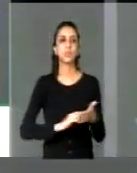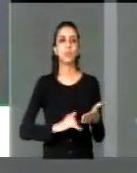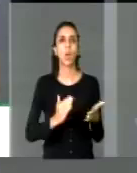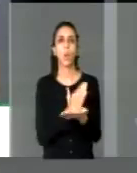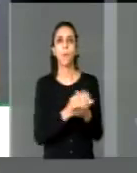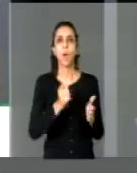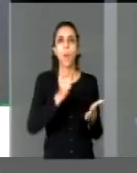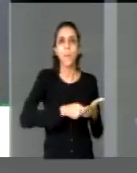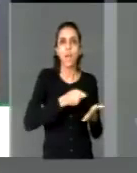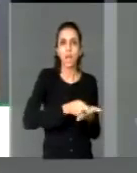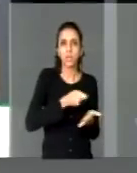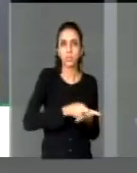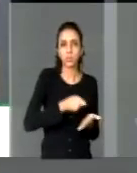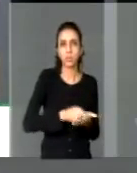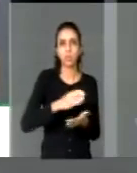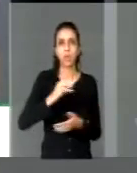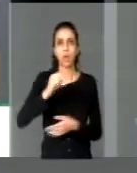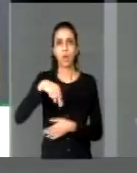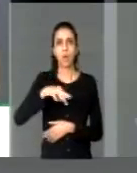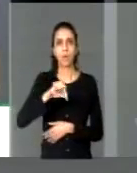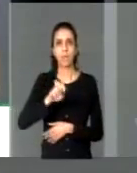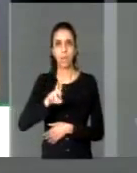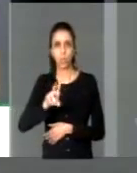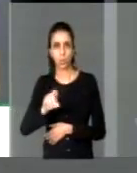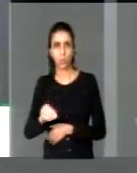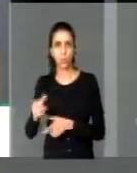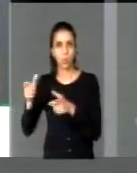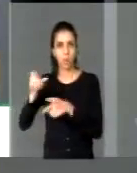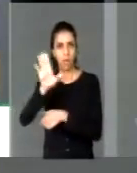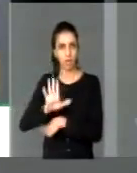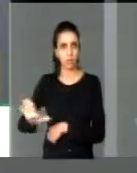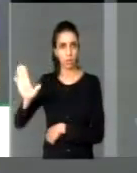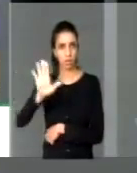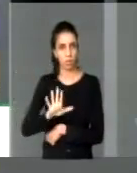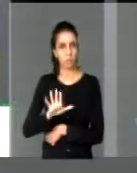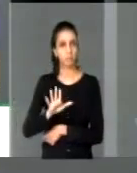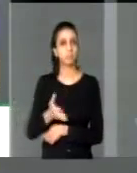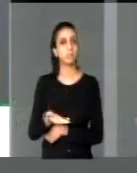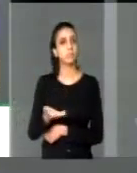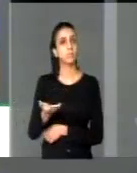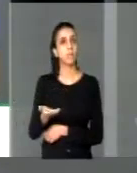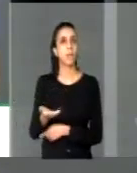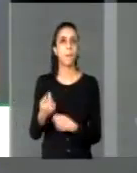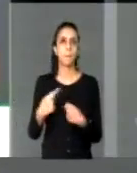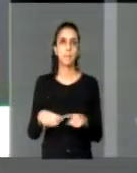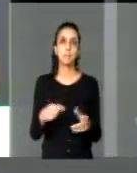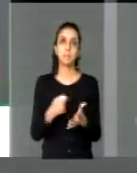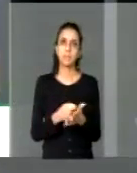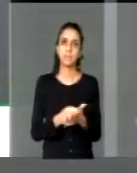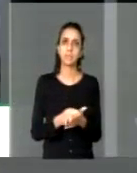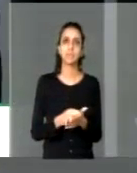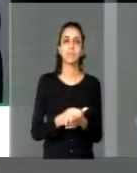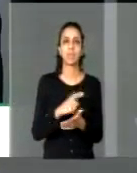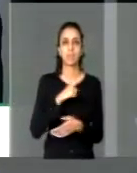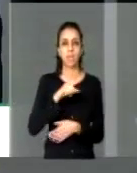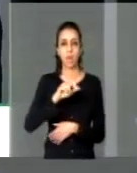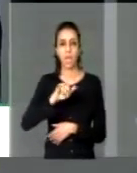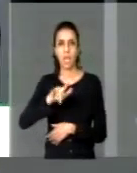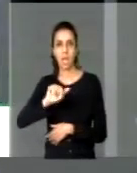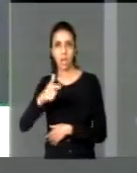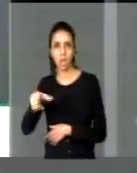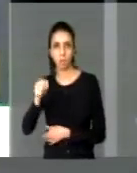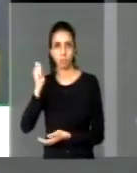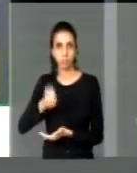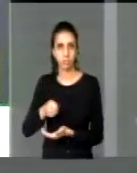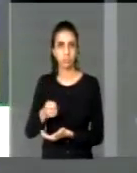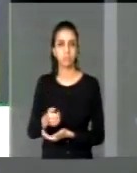local, conteúdo nacional, obrigatório para o próximo leilão de petróleo e gás, a